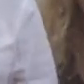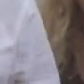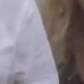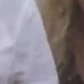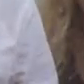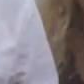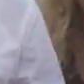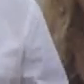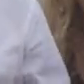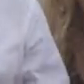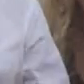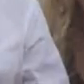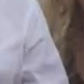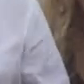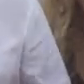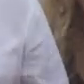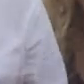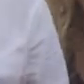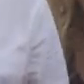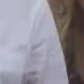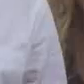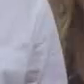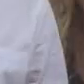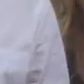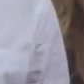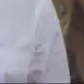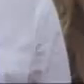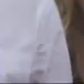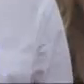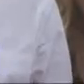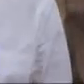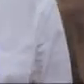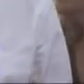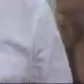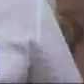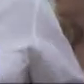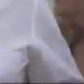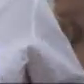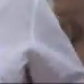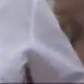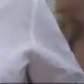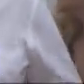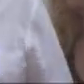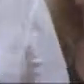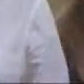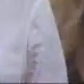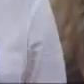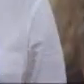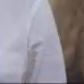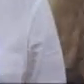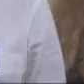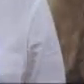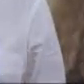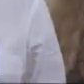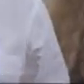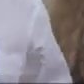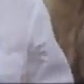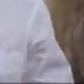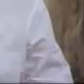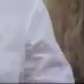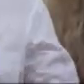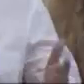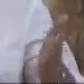Saíra, é uma área da massa falida da indústria Emanuel Rocco. Funcionava ali a Fundição